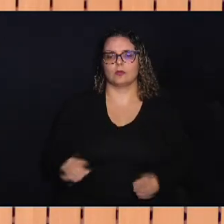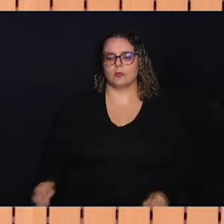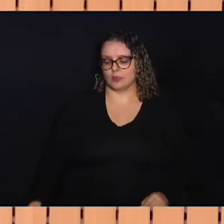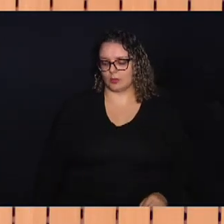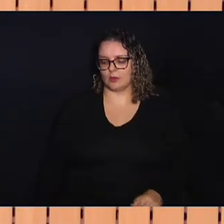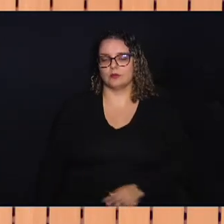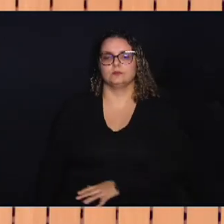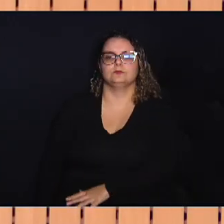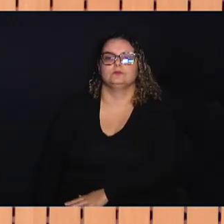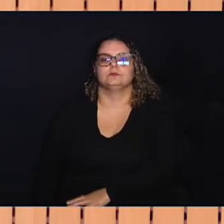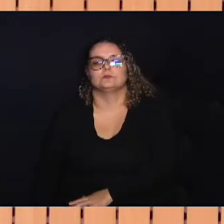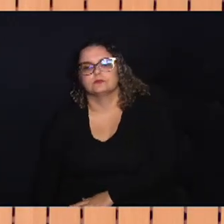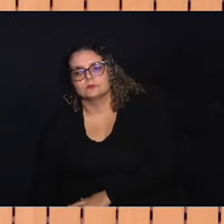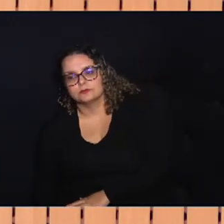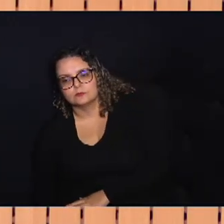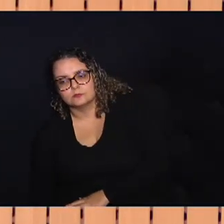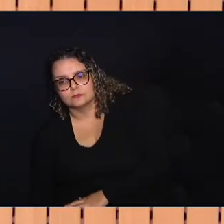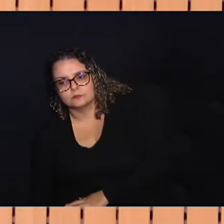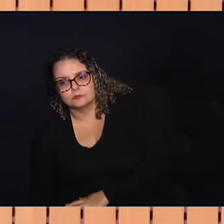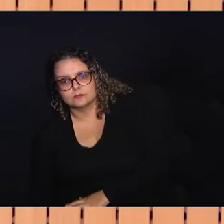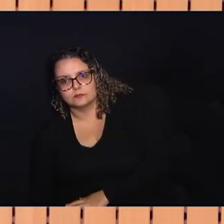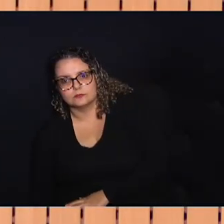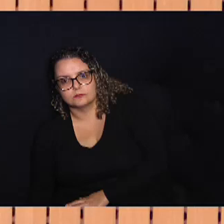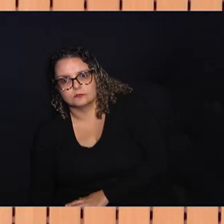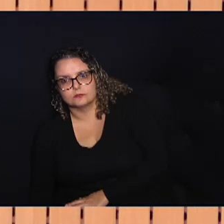do ensino médio da rede pública de ensino,